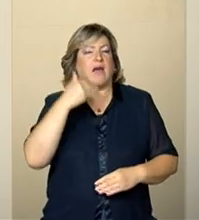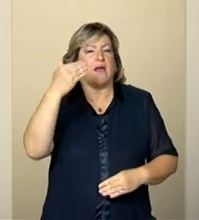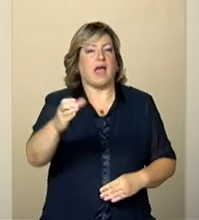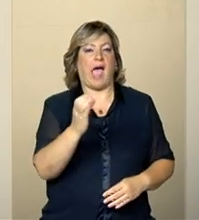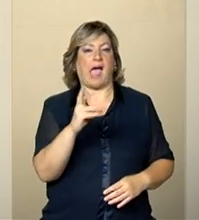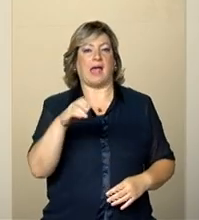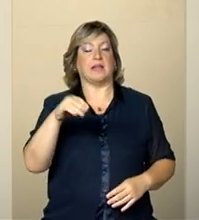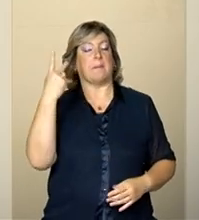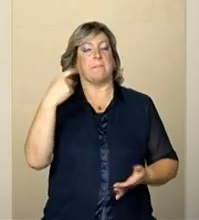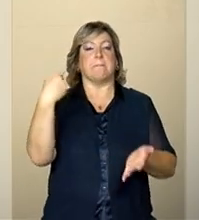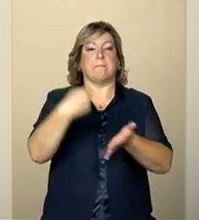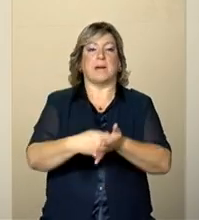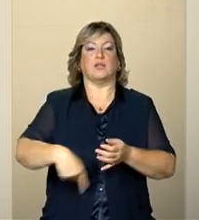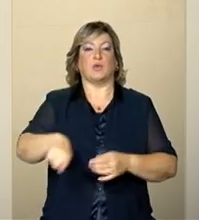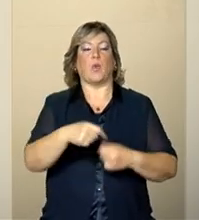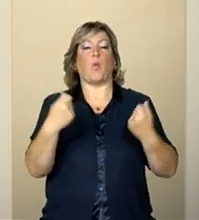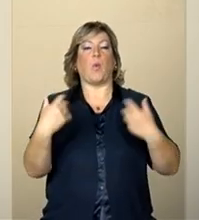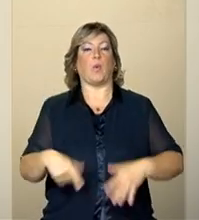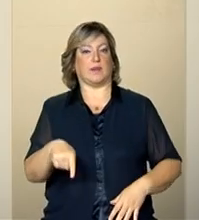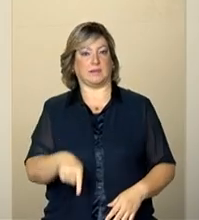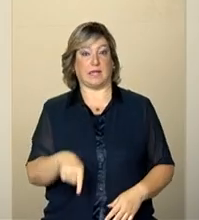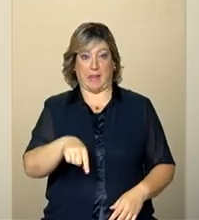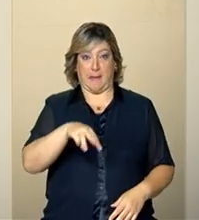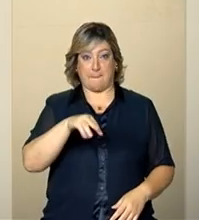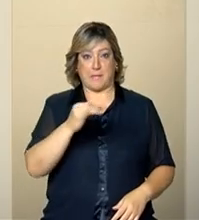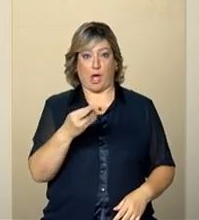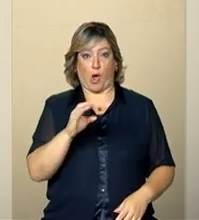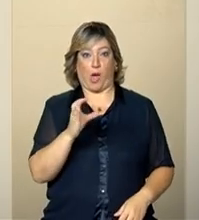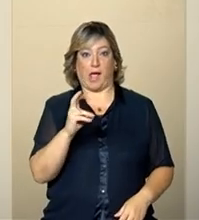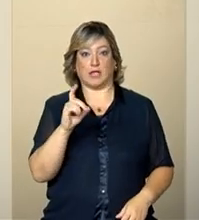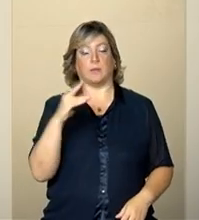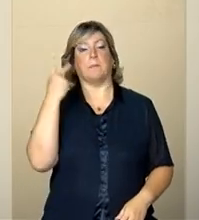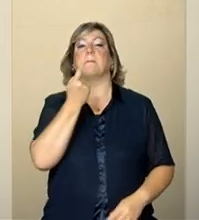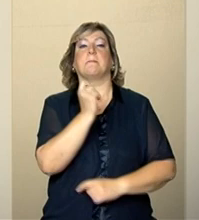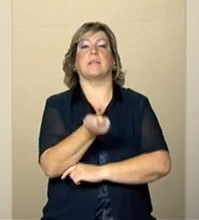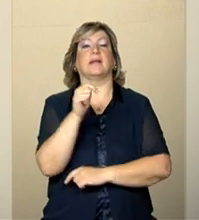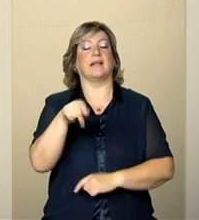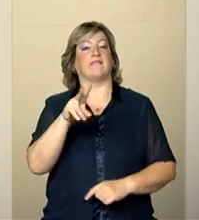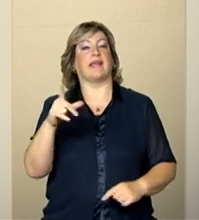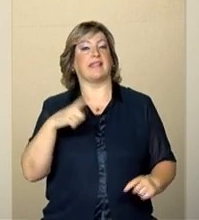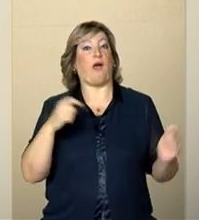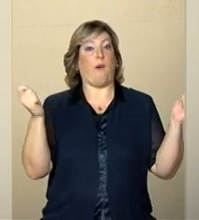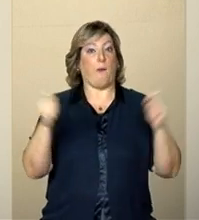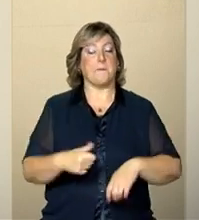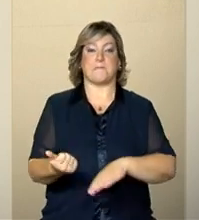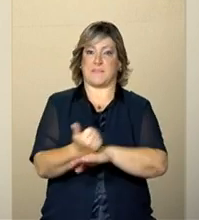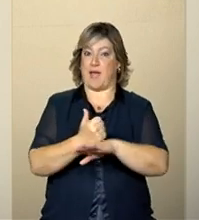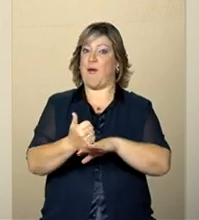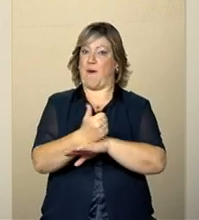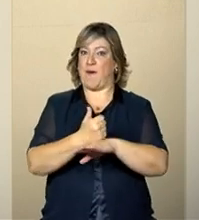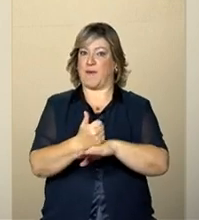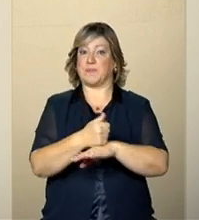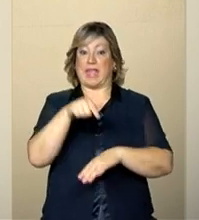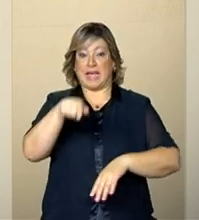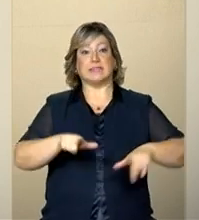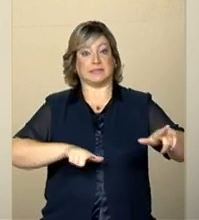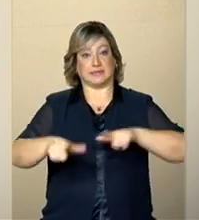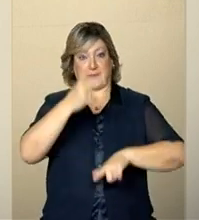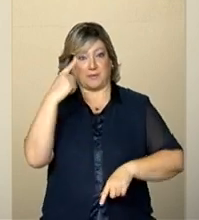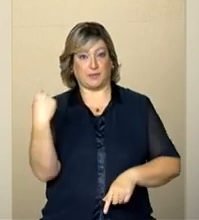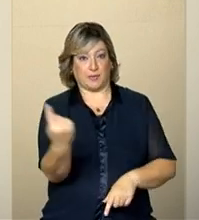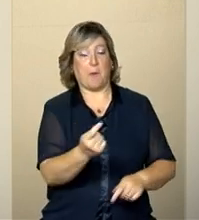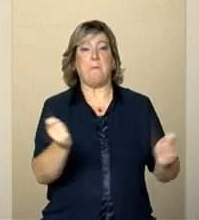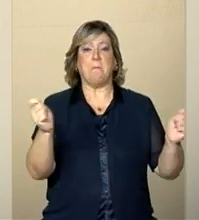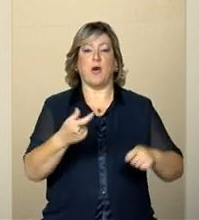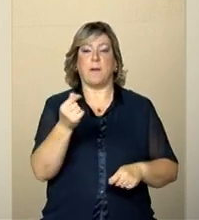usado no custeio da produção o microcrédito para os pescadores terá condições ainda melhores esses trabalhadores